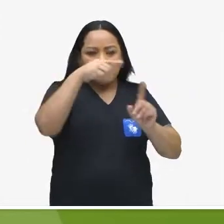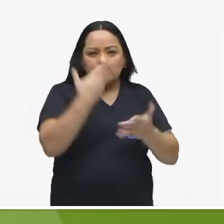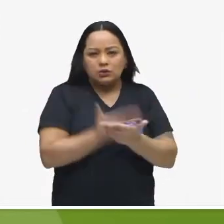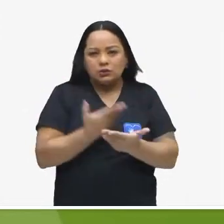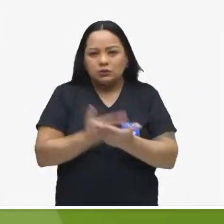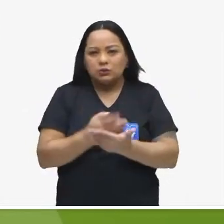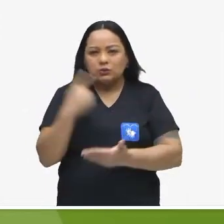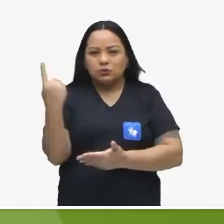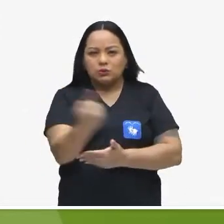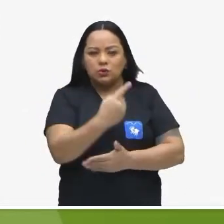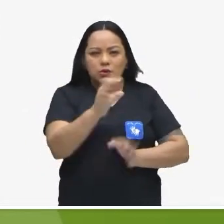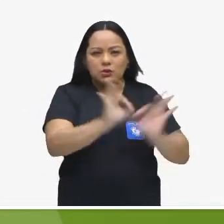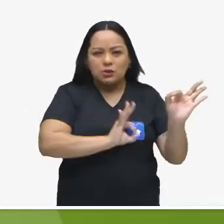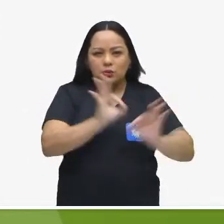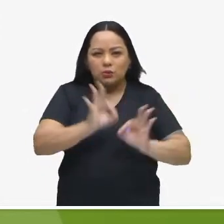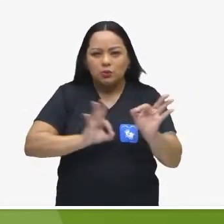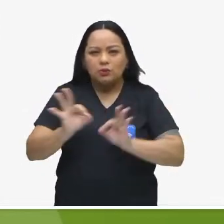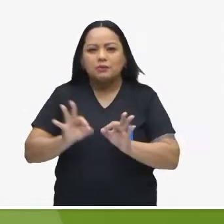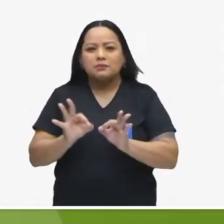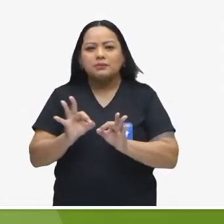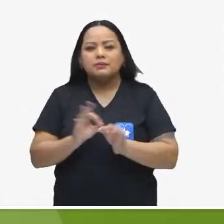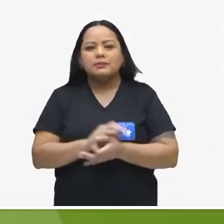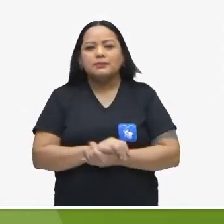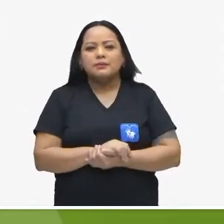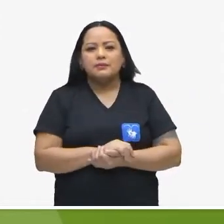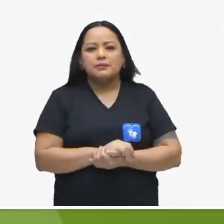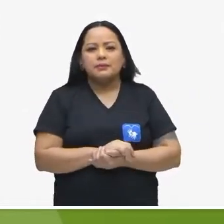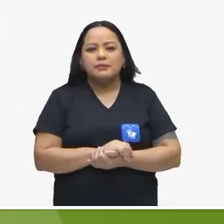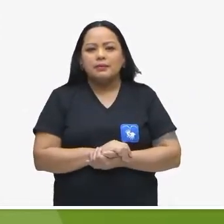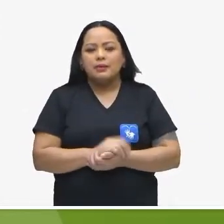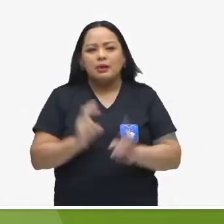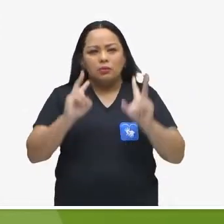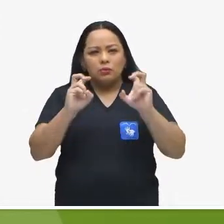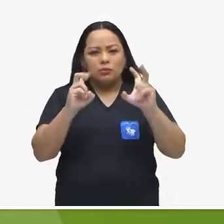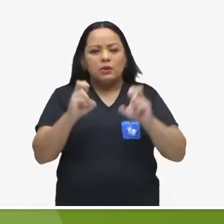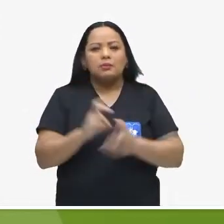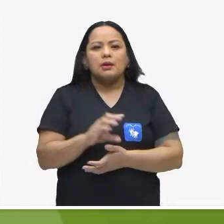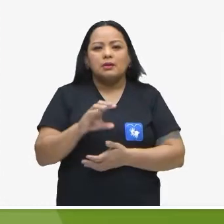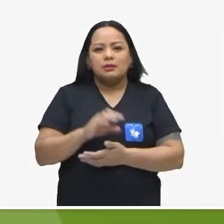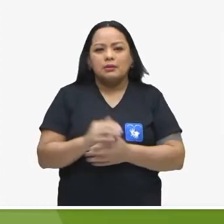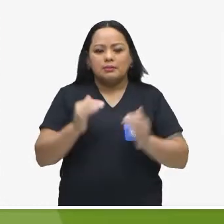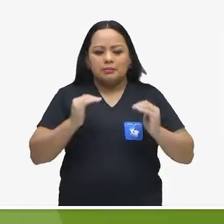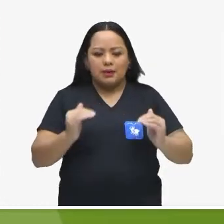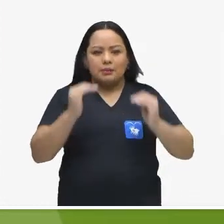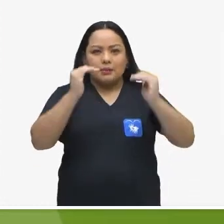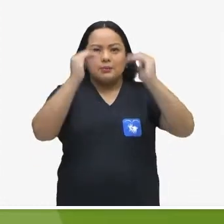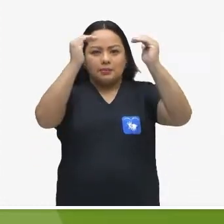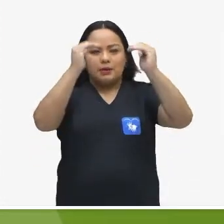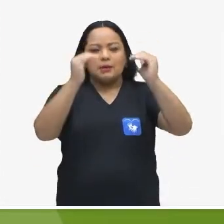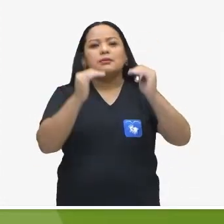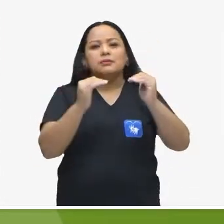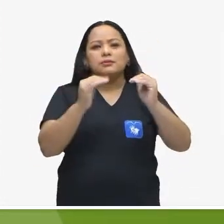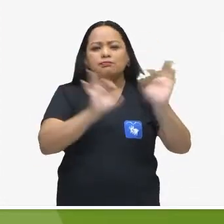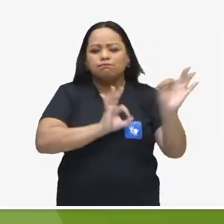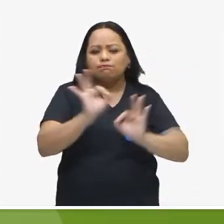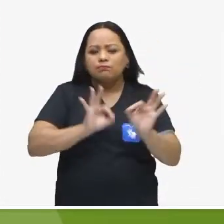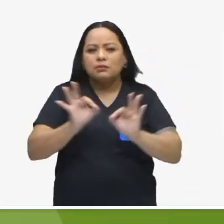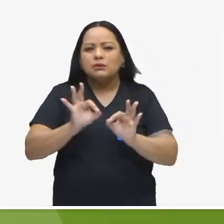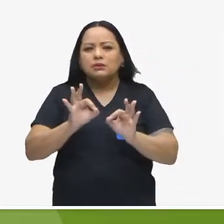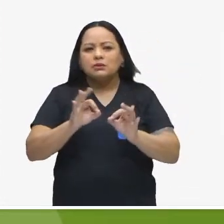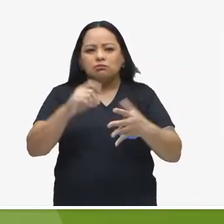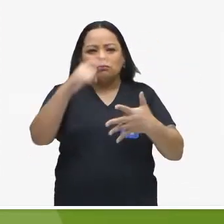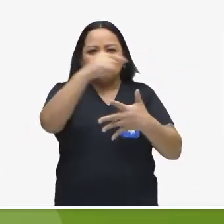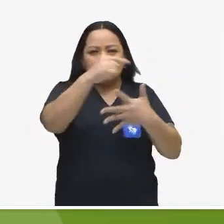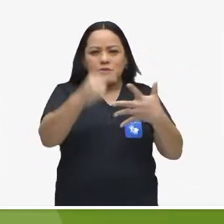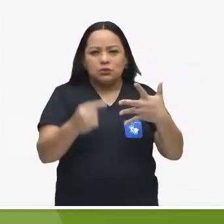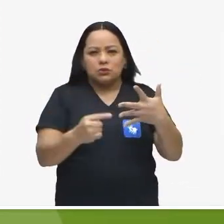gente organiza, né, a ecologia em níveis de organização dos organismos que